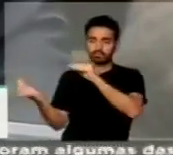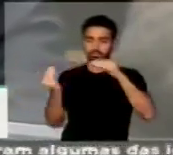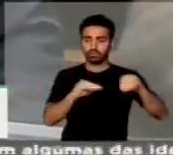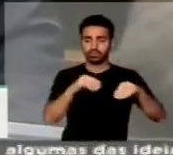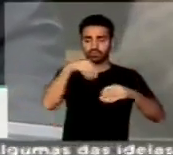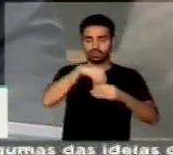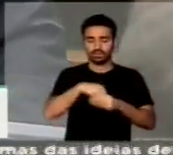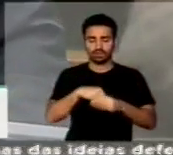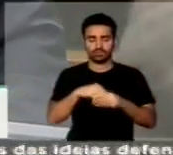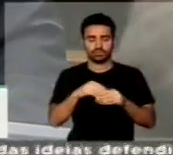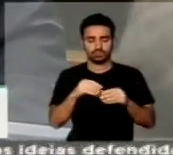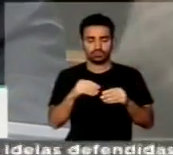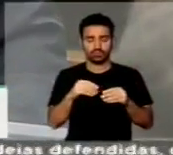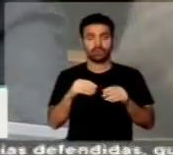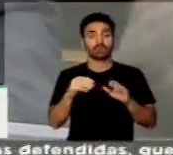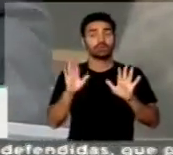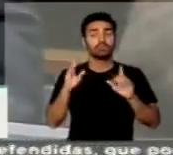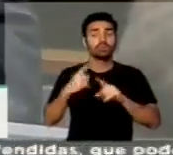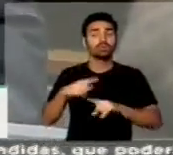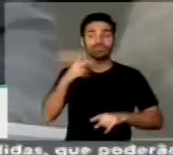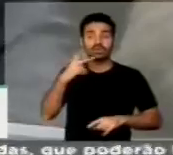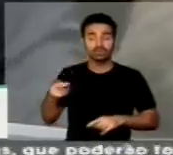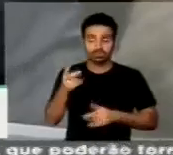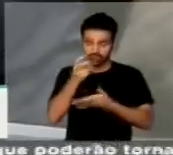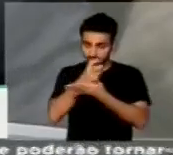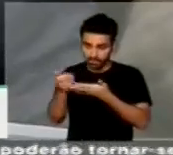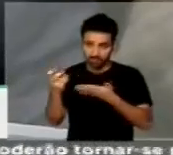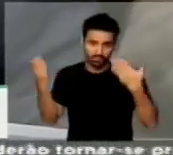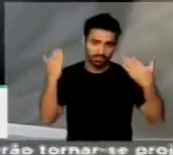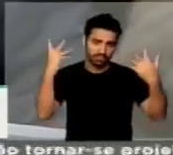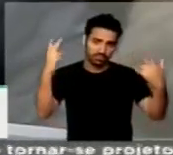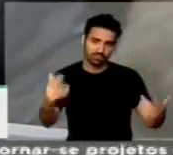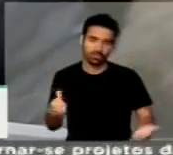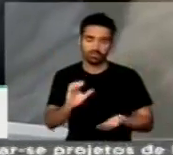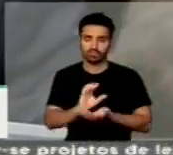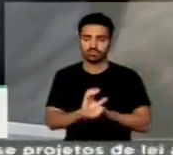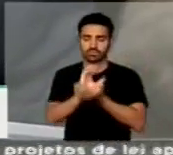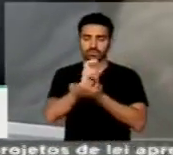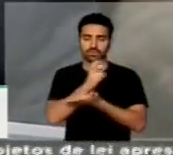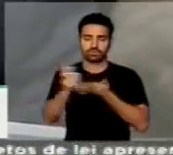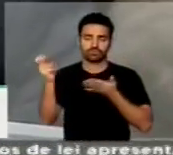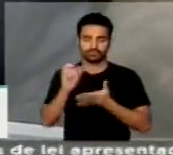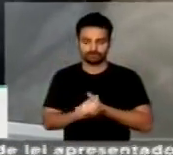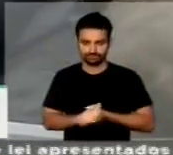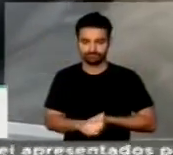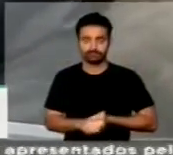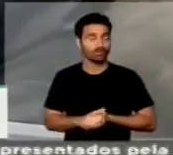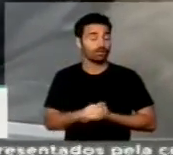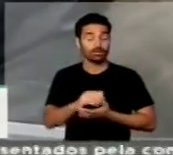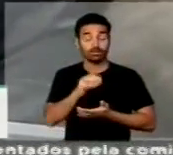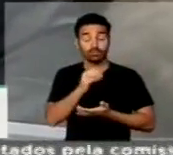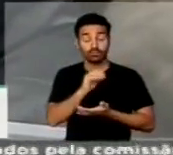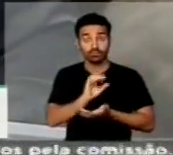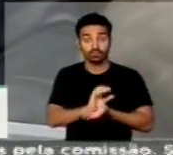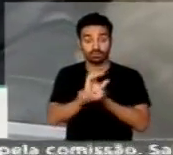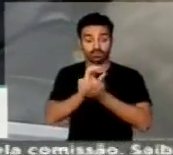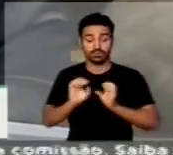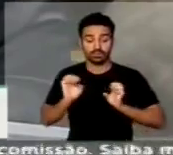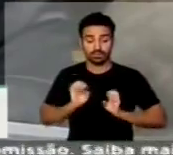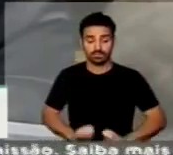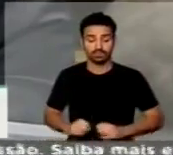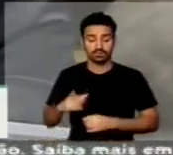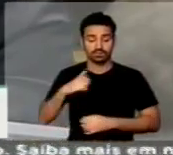mesmo para o Conselho de Ética. E vou adiante. Eu compilei aqui